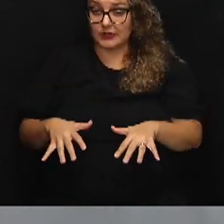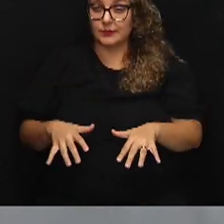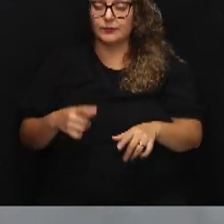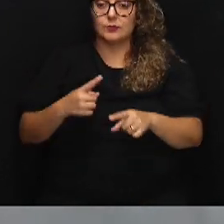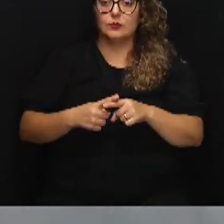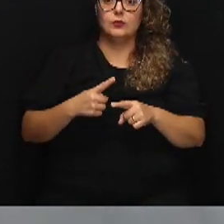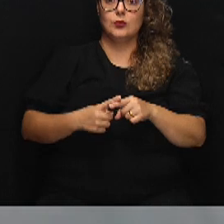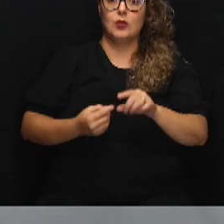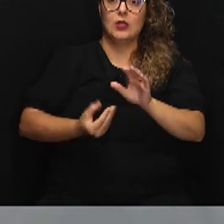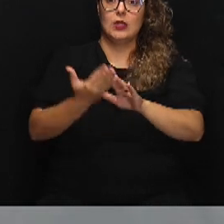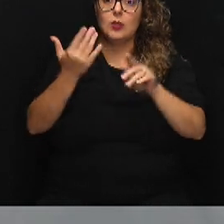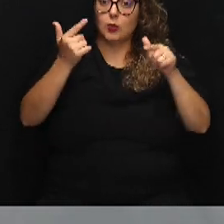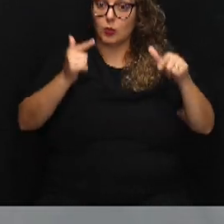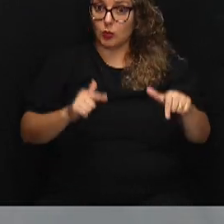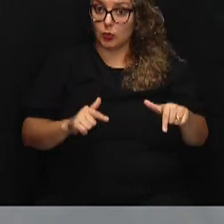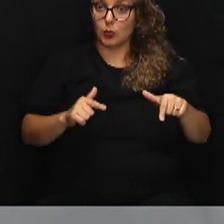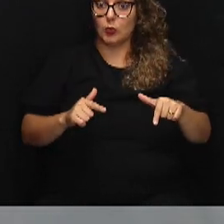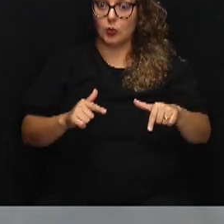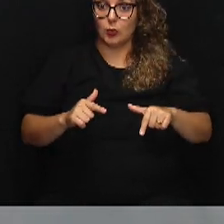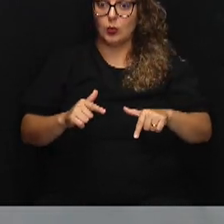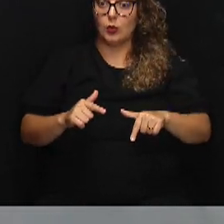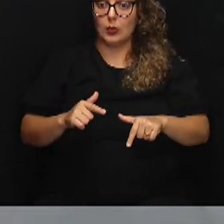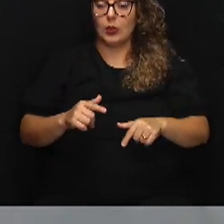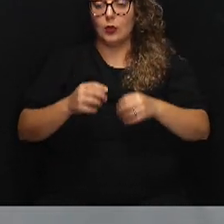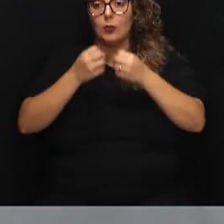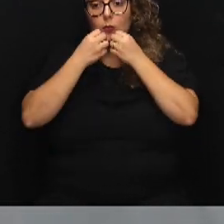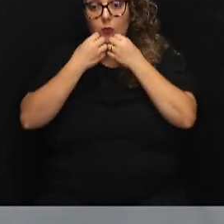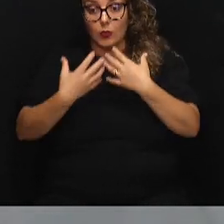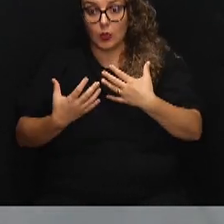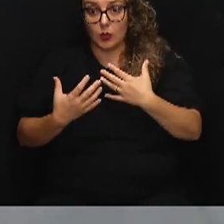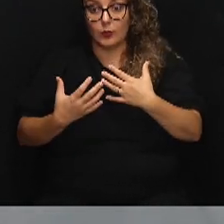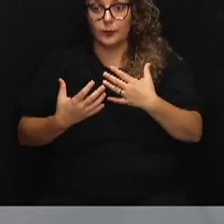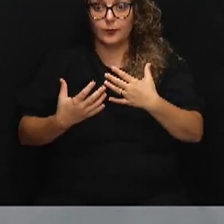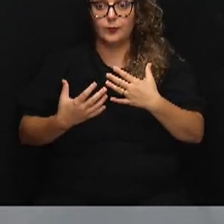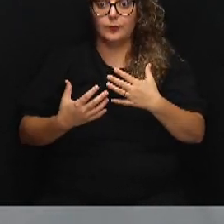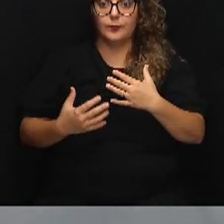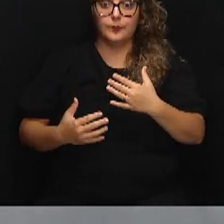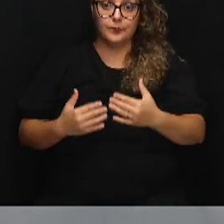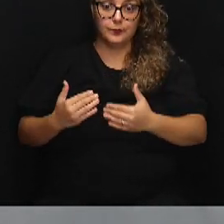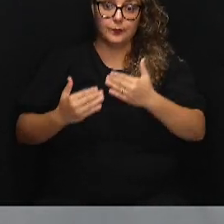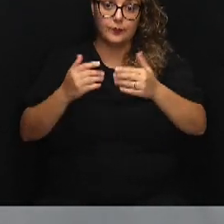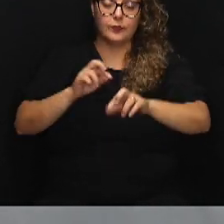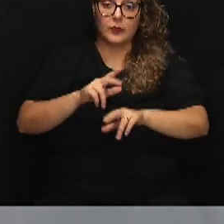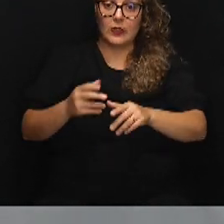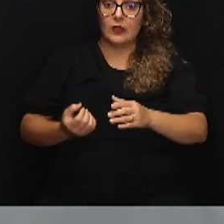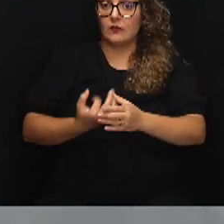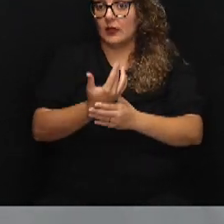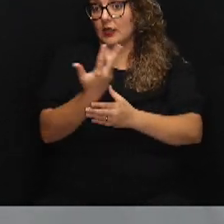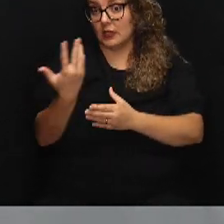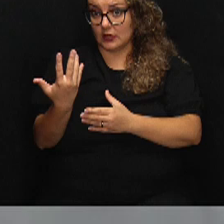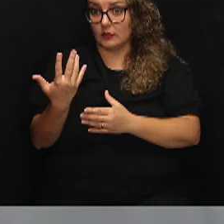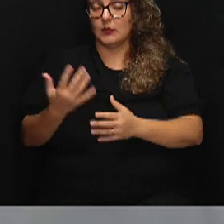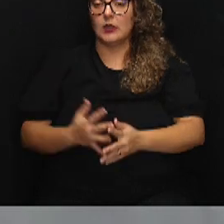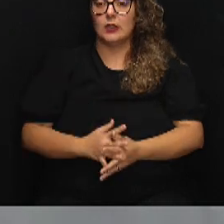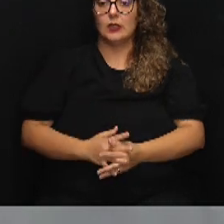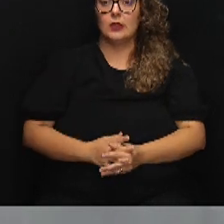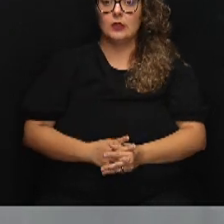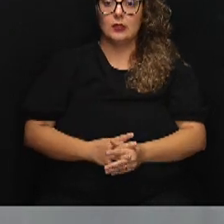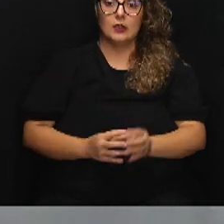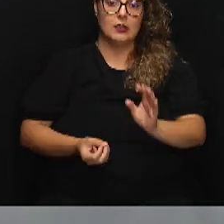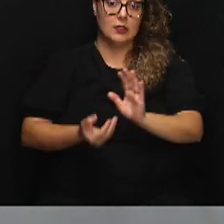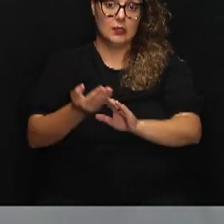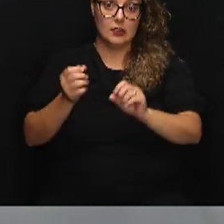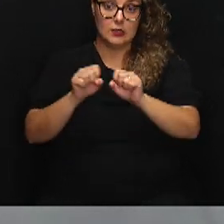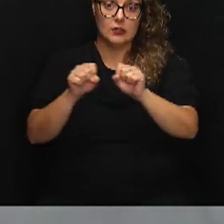um ambiente muito bom para crescerem vários tipos de plantas, criando um sistema